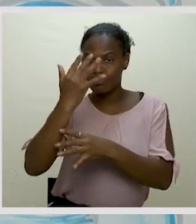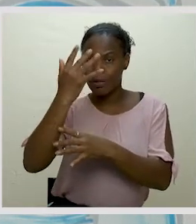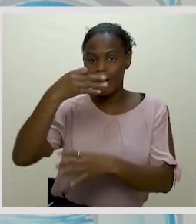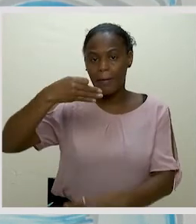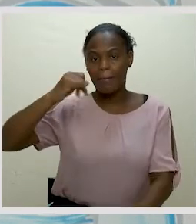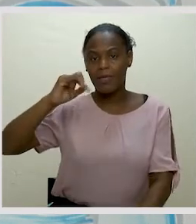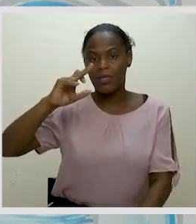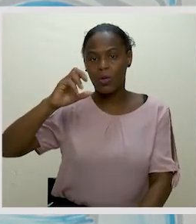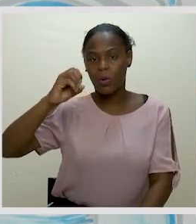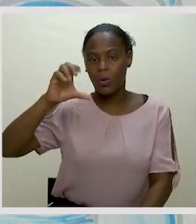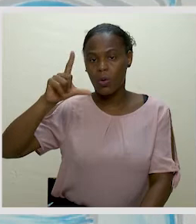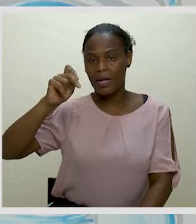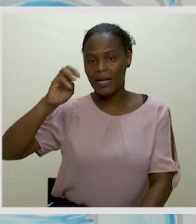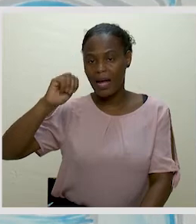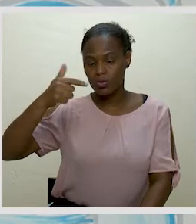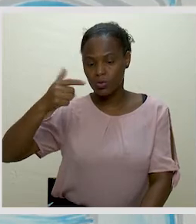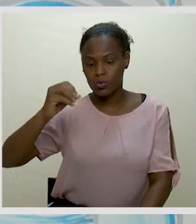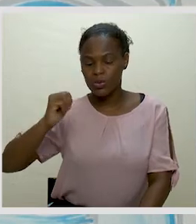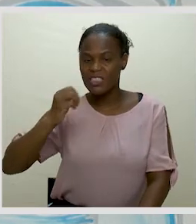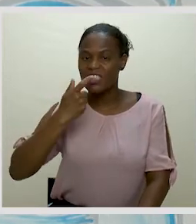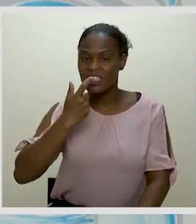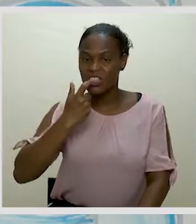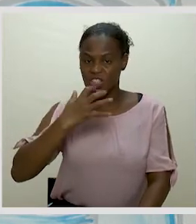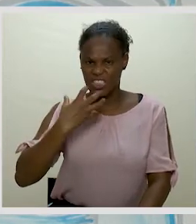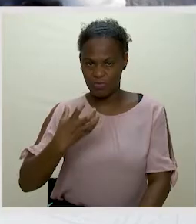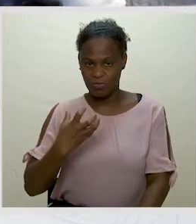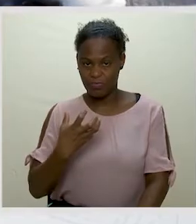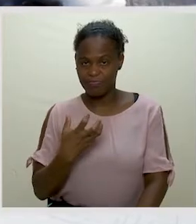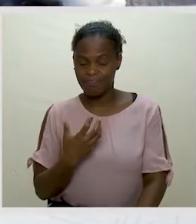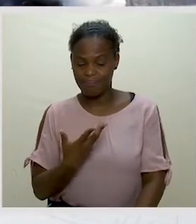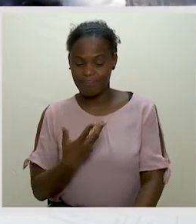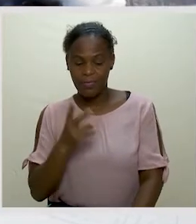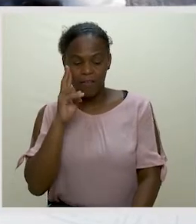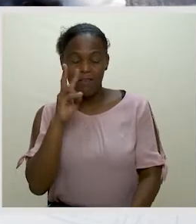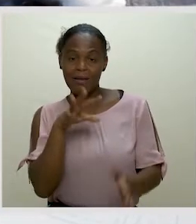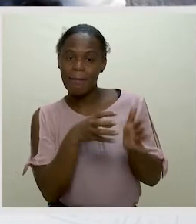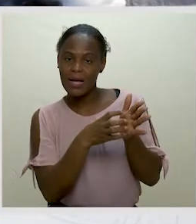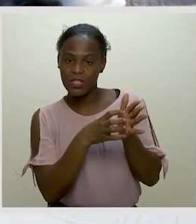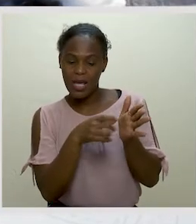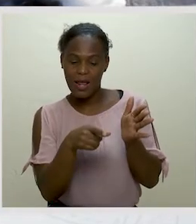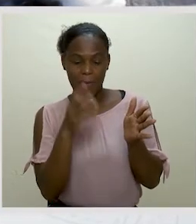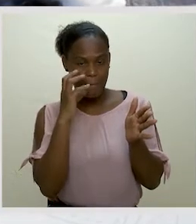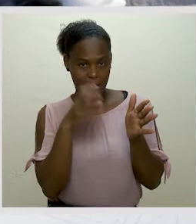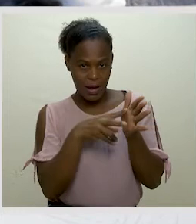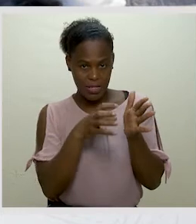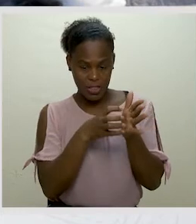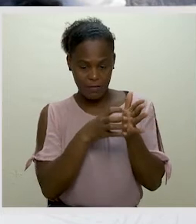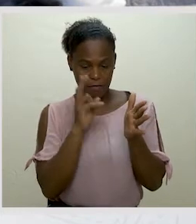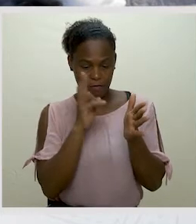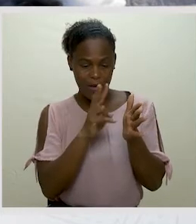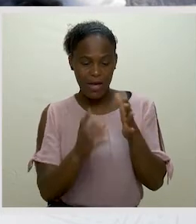são materiais, fragmentos de rocha no estado sólido. Vamos então ver aqui numas imagens que são